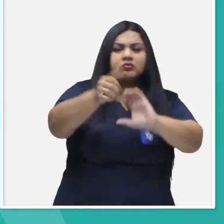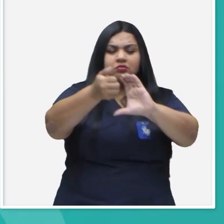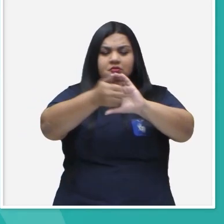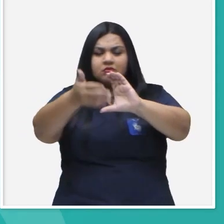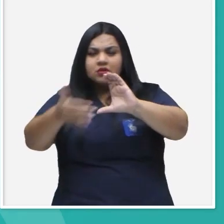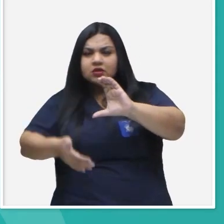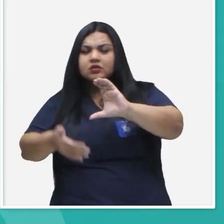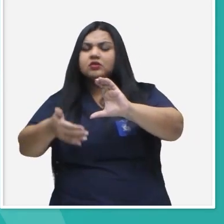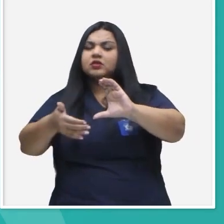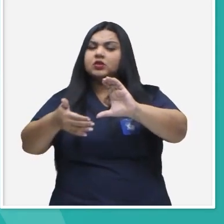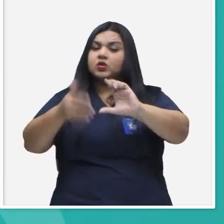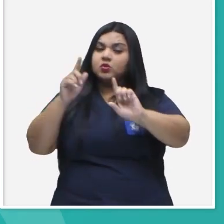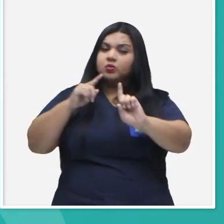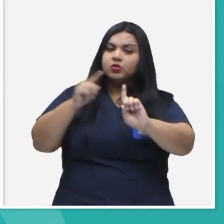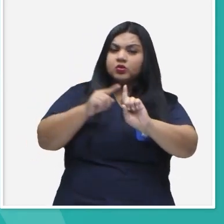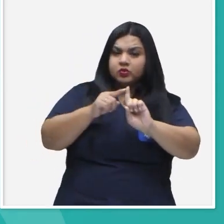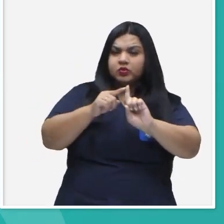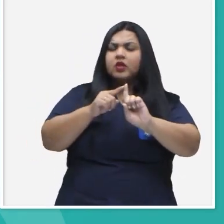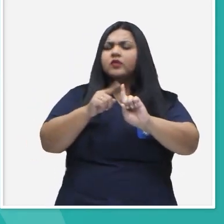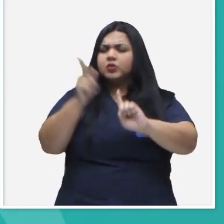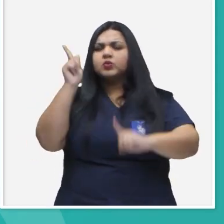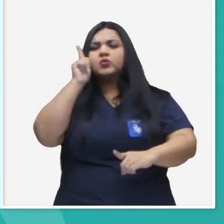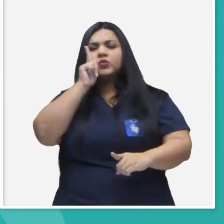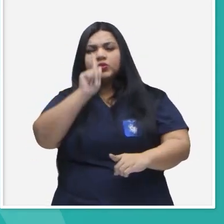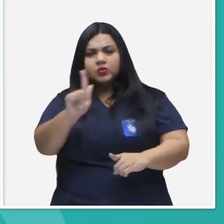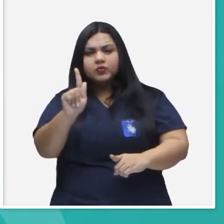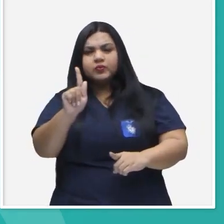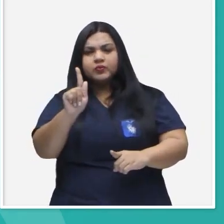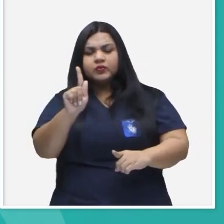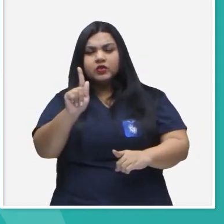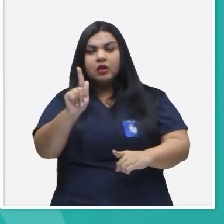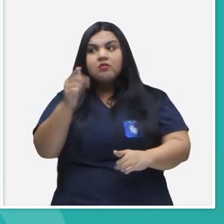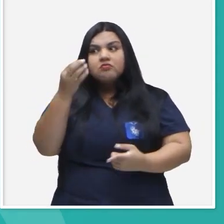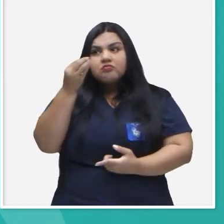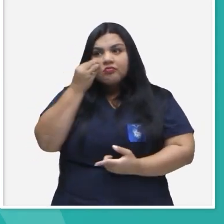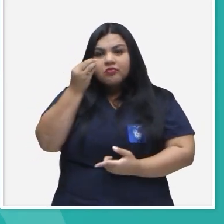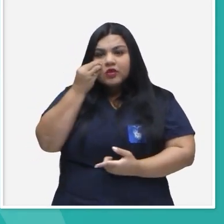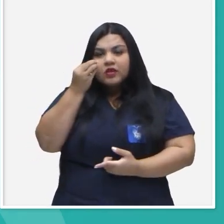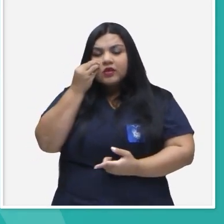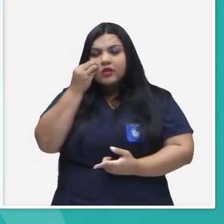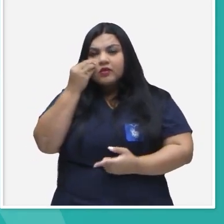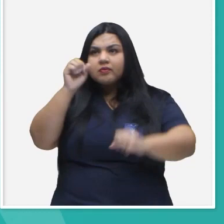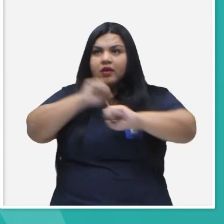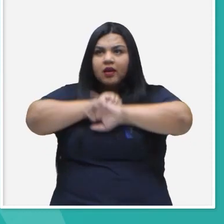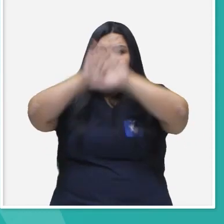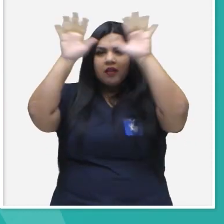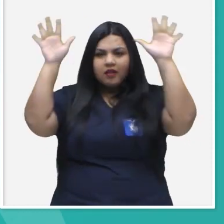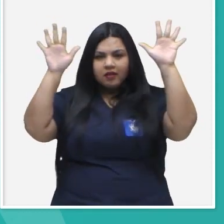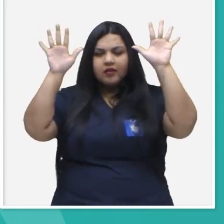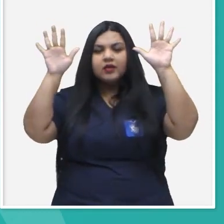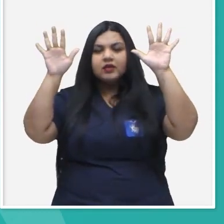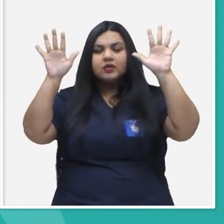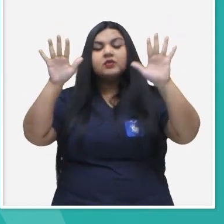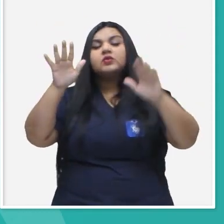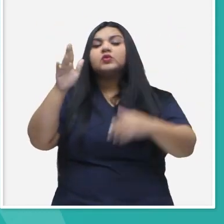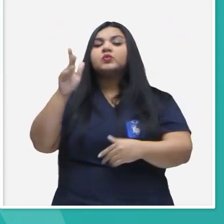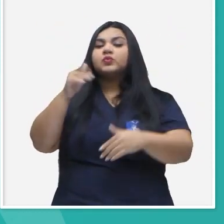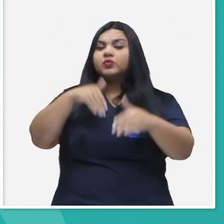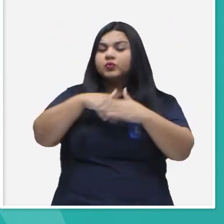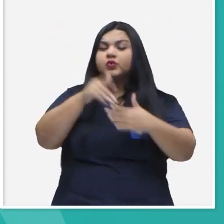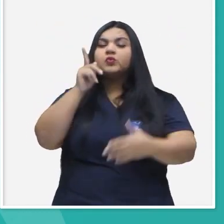do objetivo do jogo, você consegue assistir e ver com mais clareza, tá? O futebol